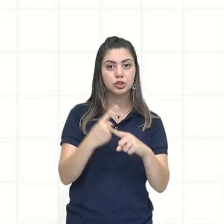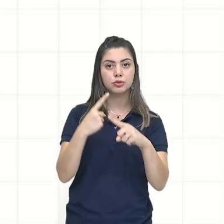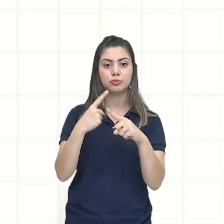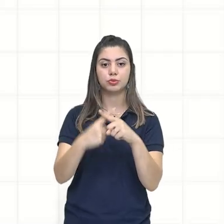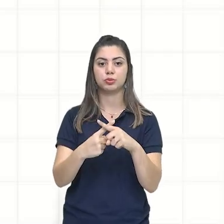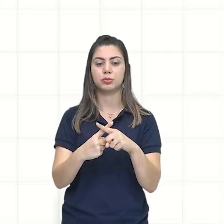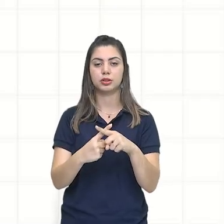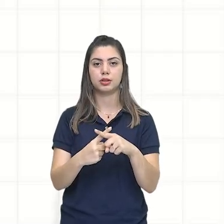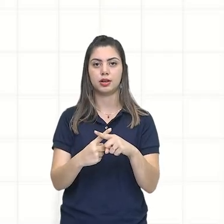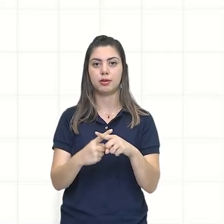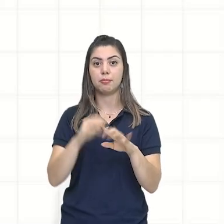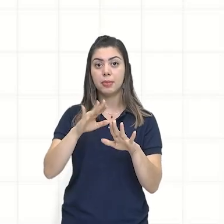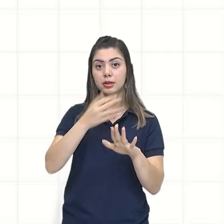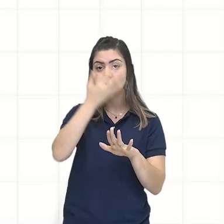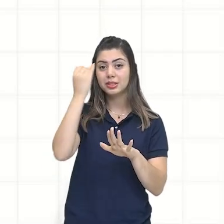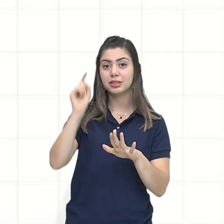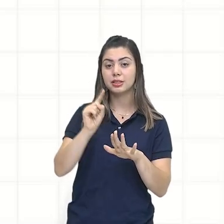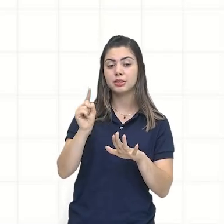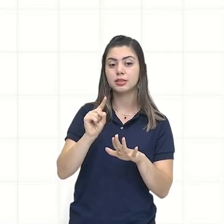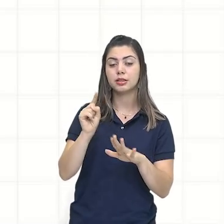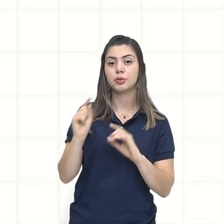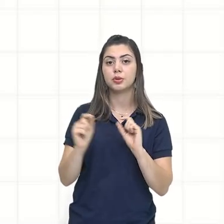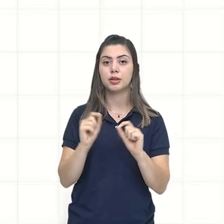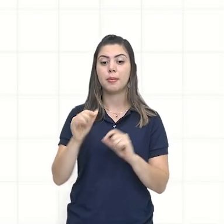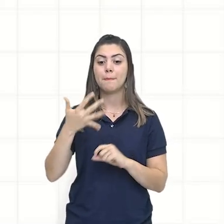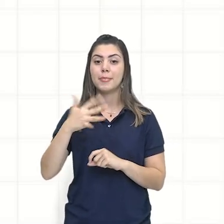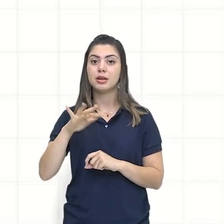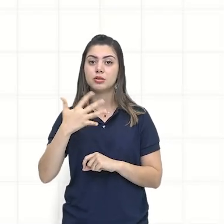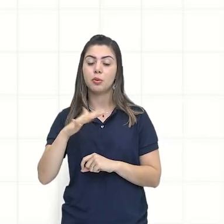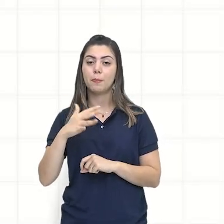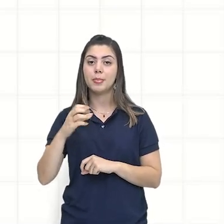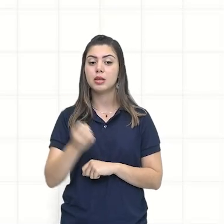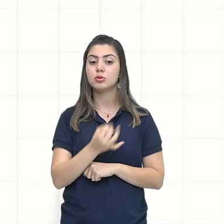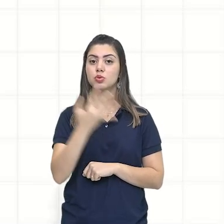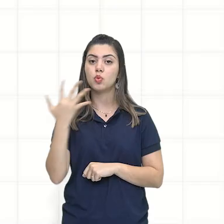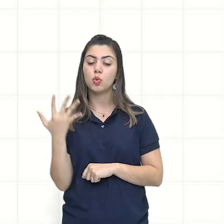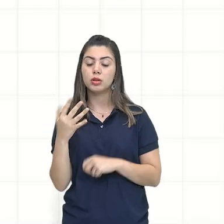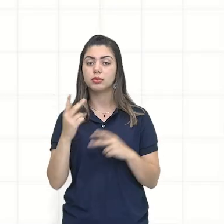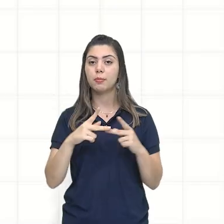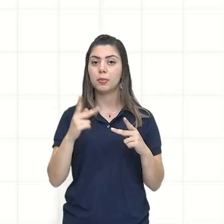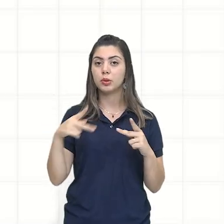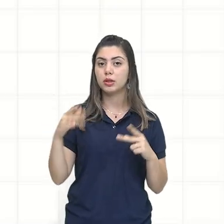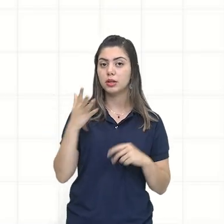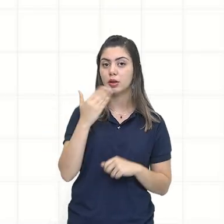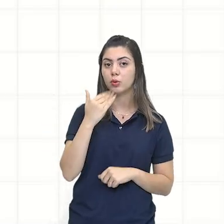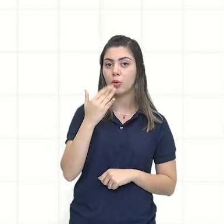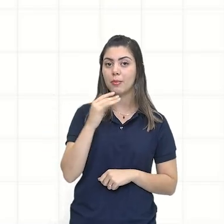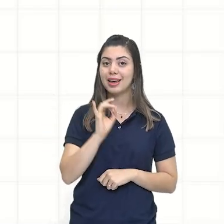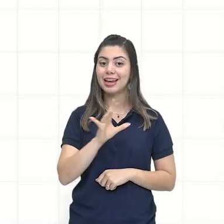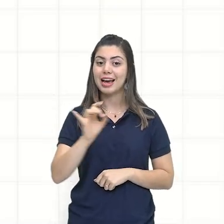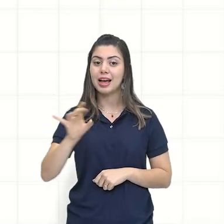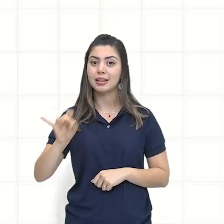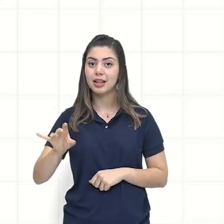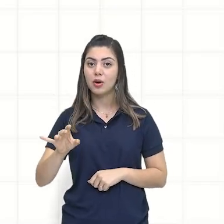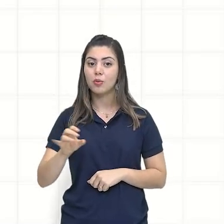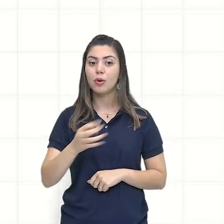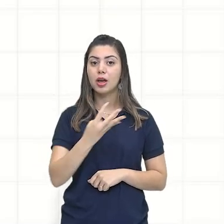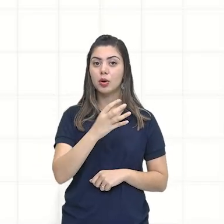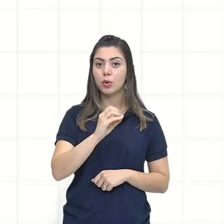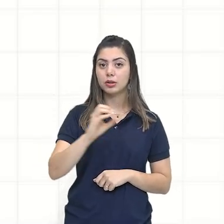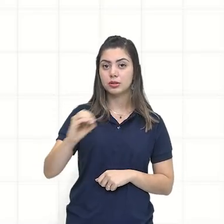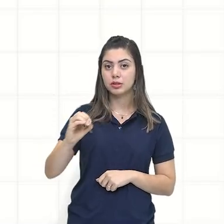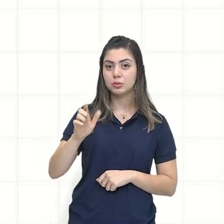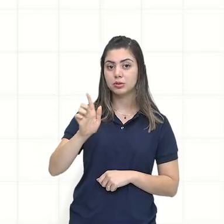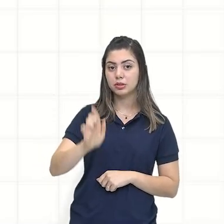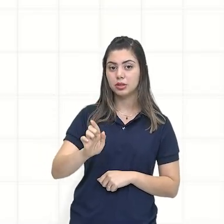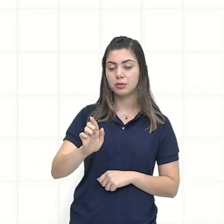podemos esquecer que o consumo em média de proteína por aluno, por pessoa, é de 400 gramas, ou